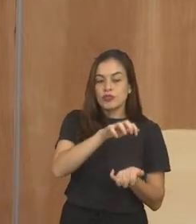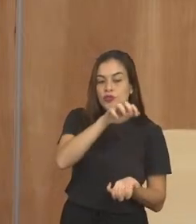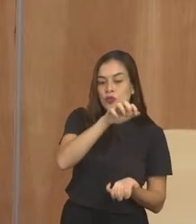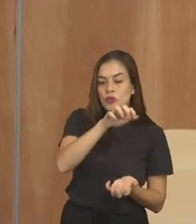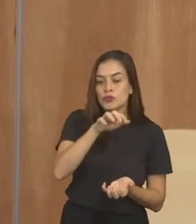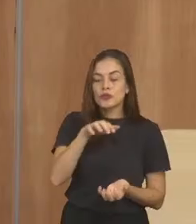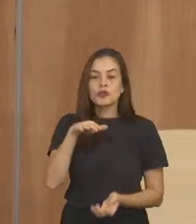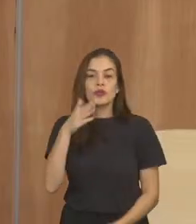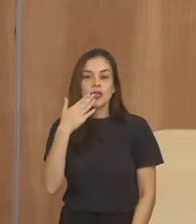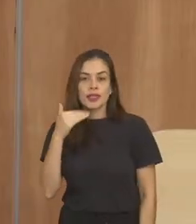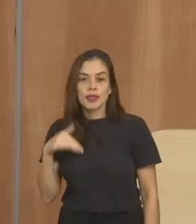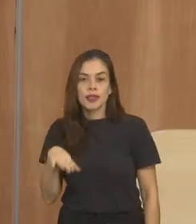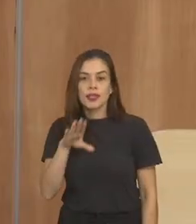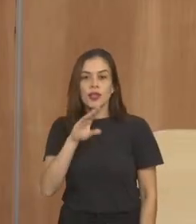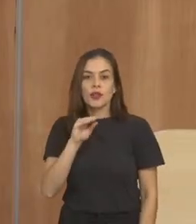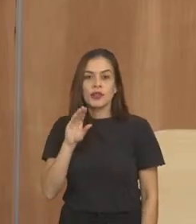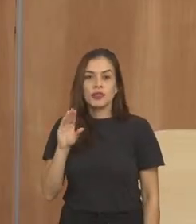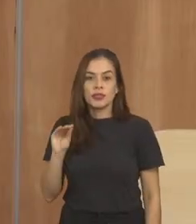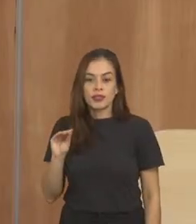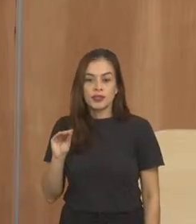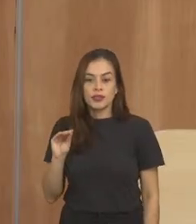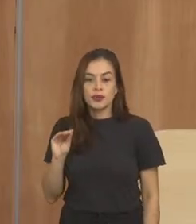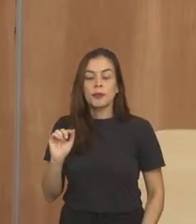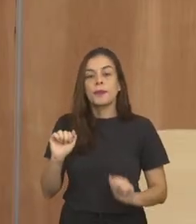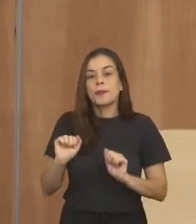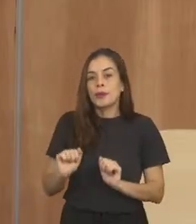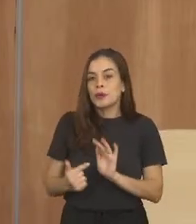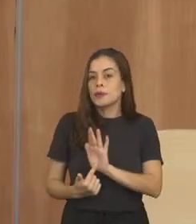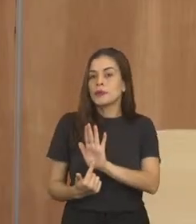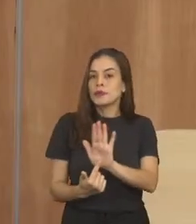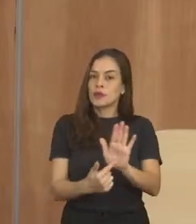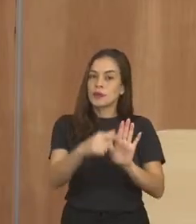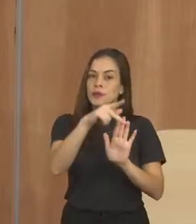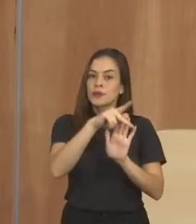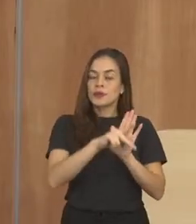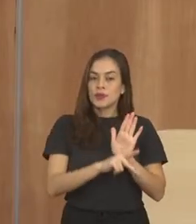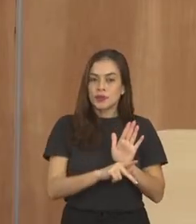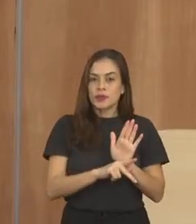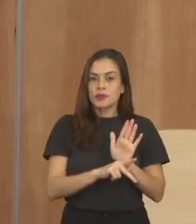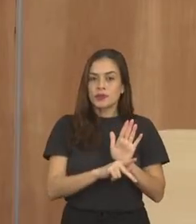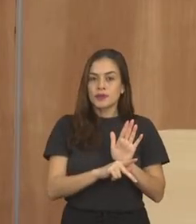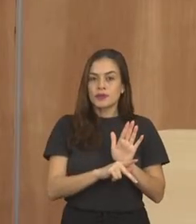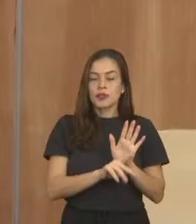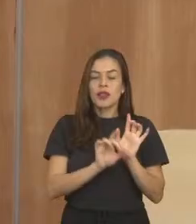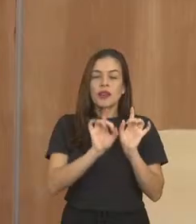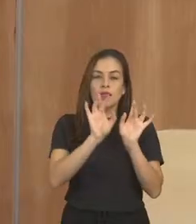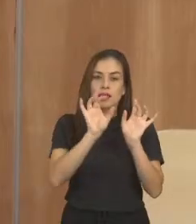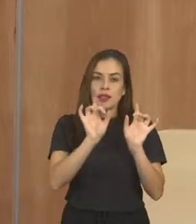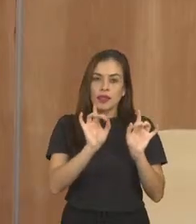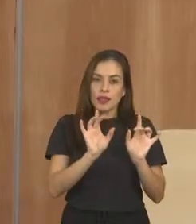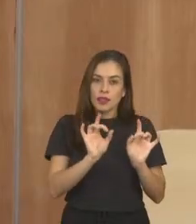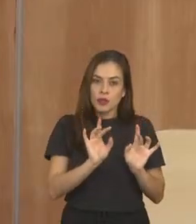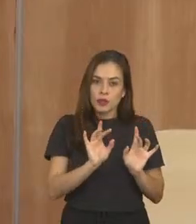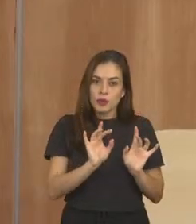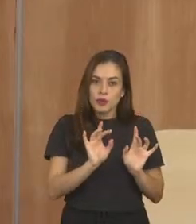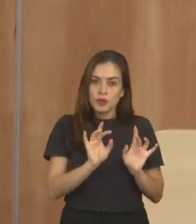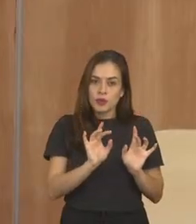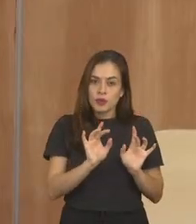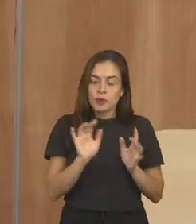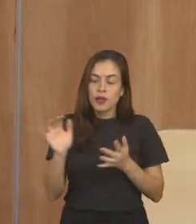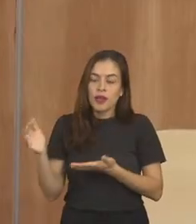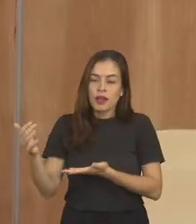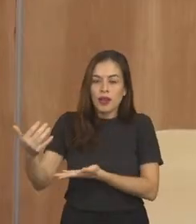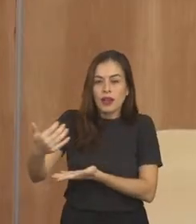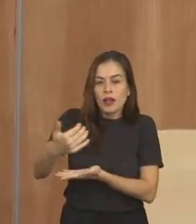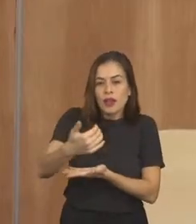quanto crianças e adolescentes, poderão apresentar projetos específicos para captação